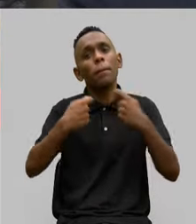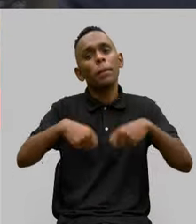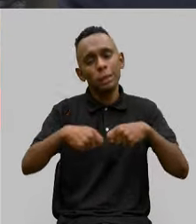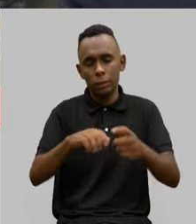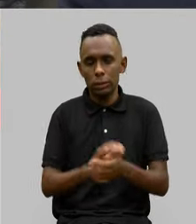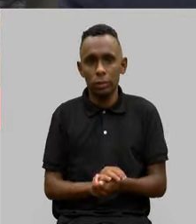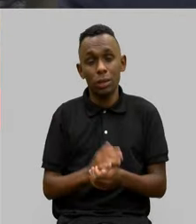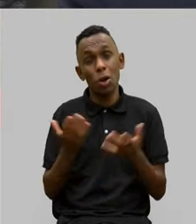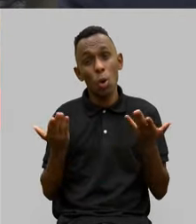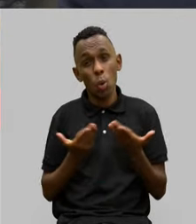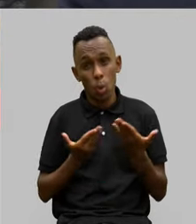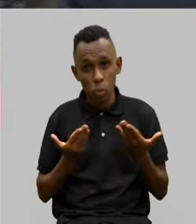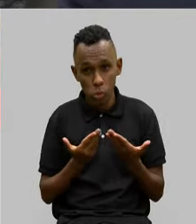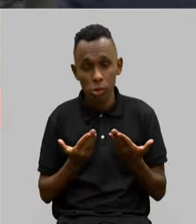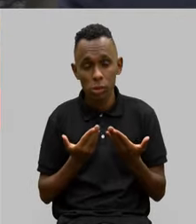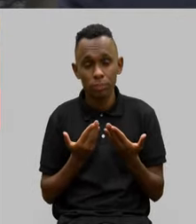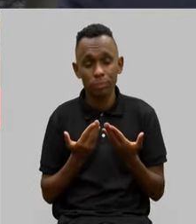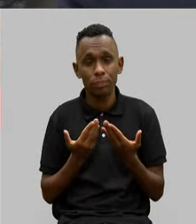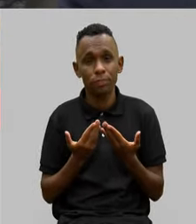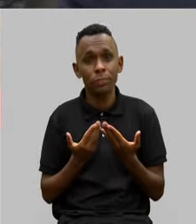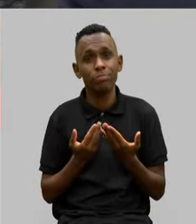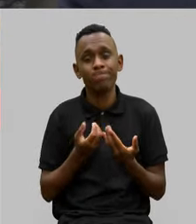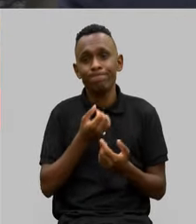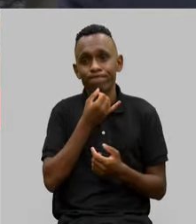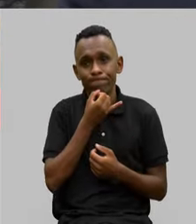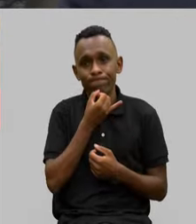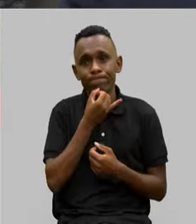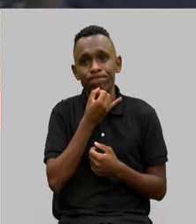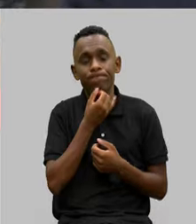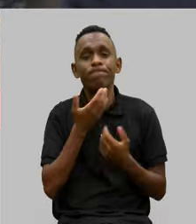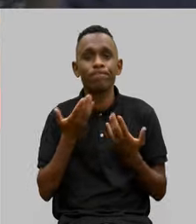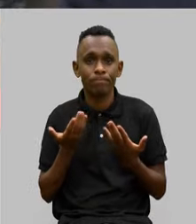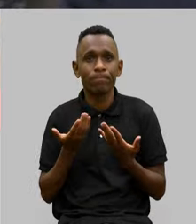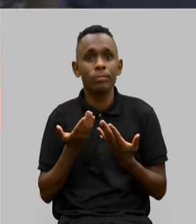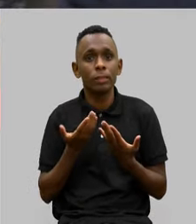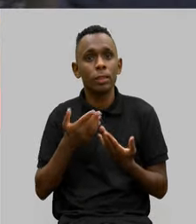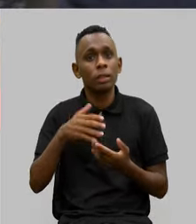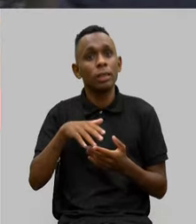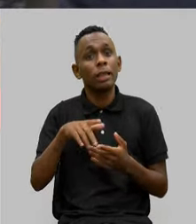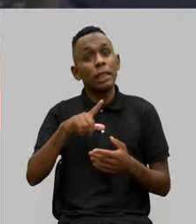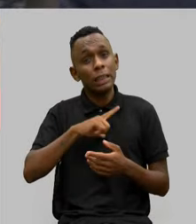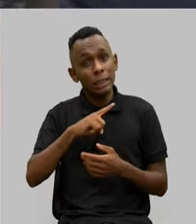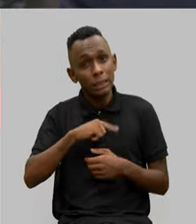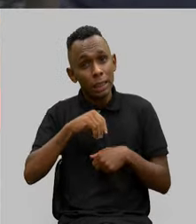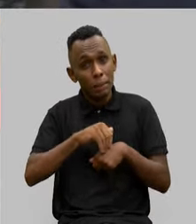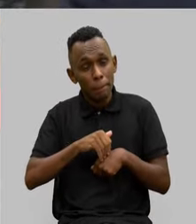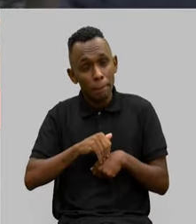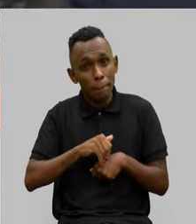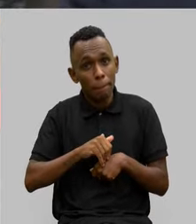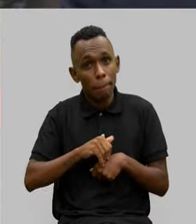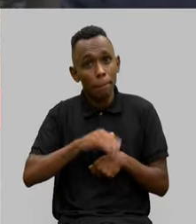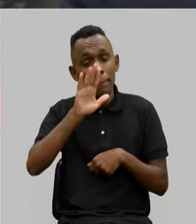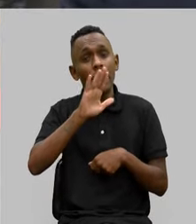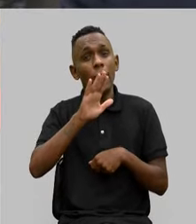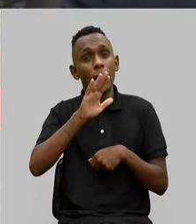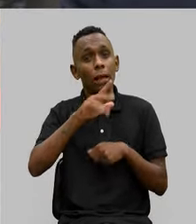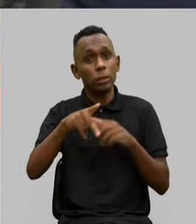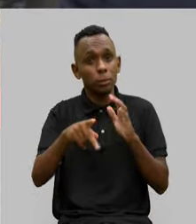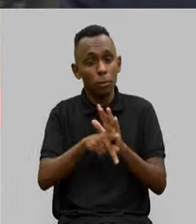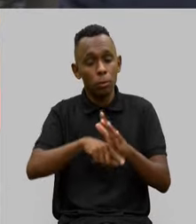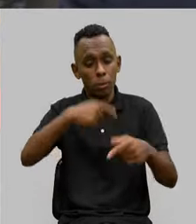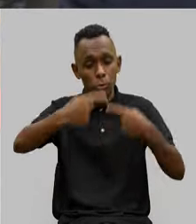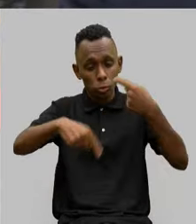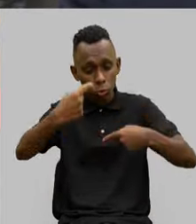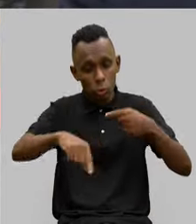mente eh Está concentrado os que T mais mais acúmulo sobre o debate da